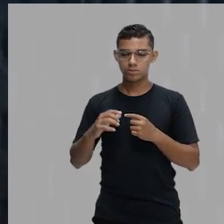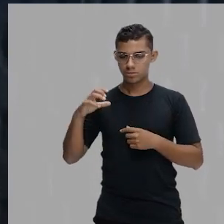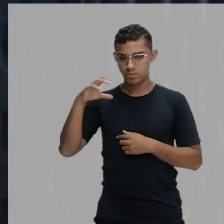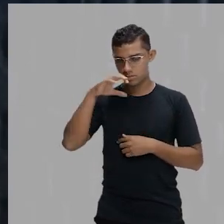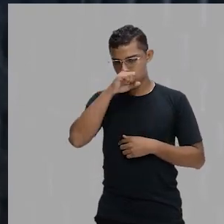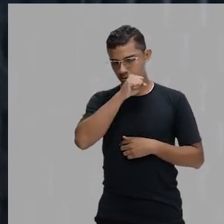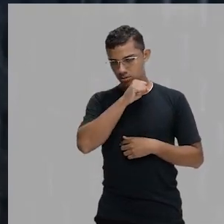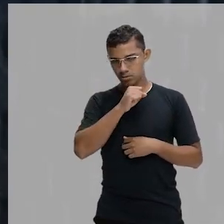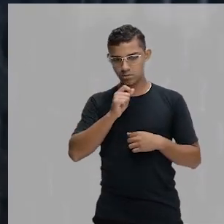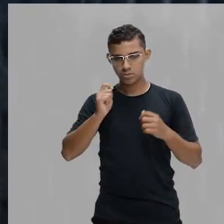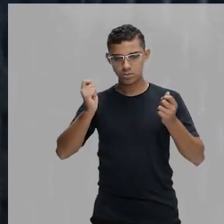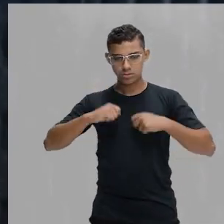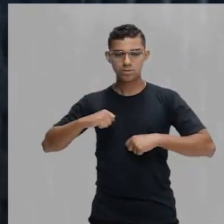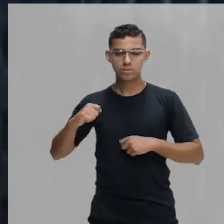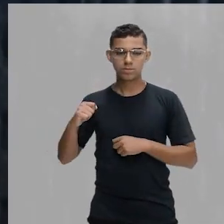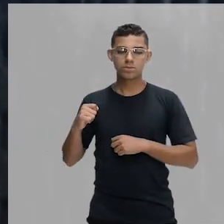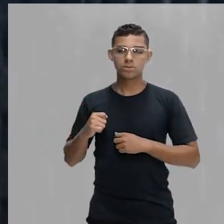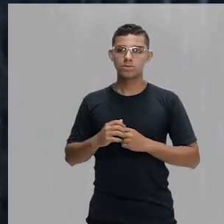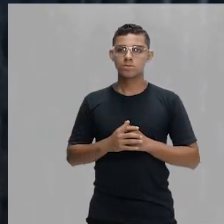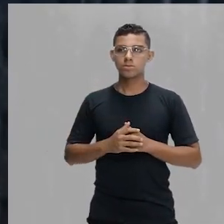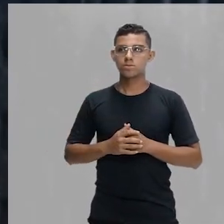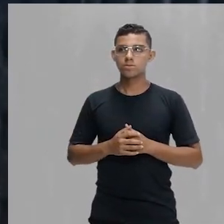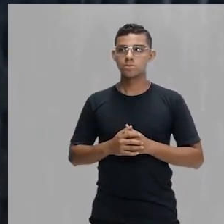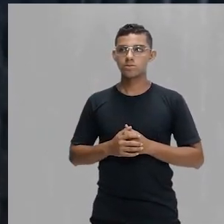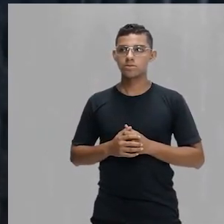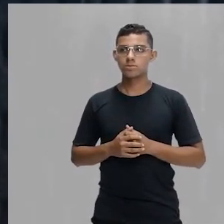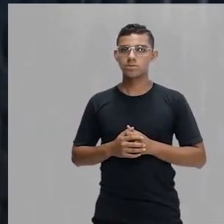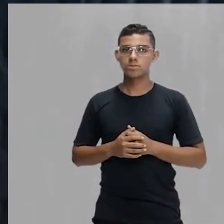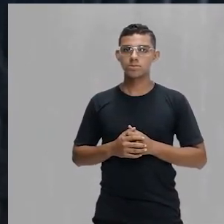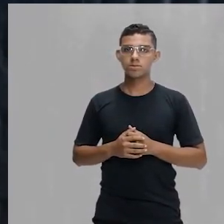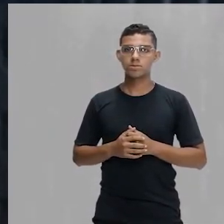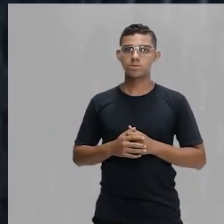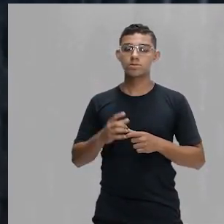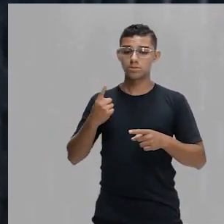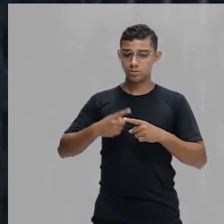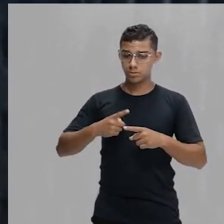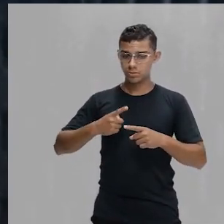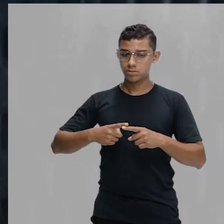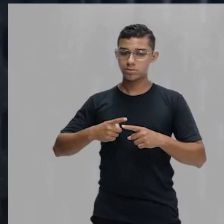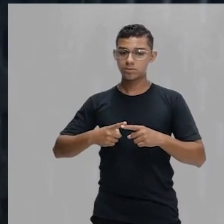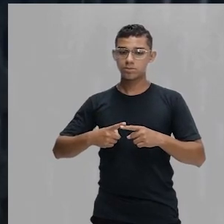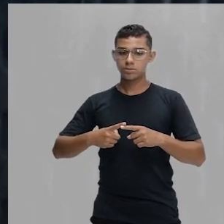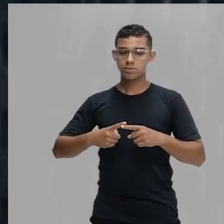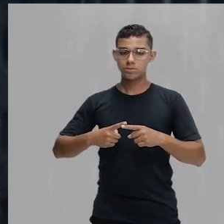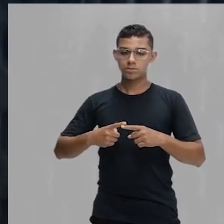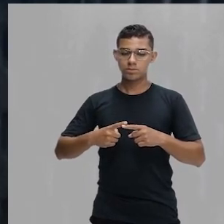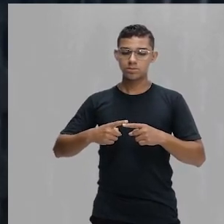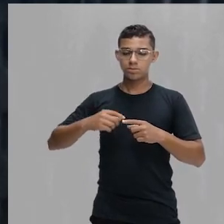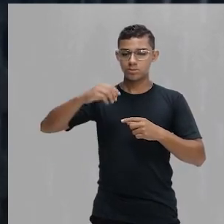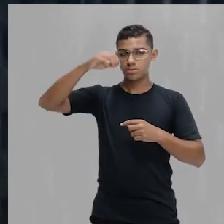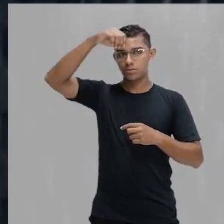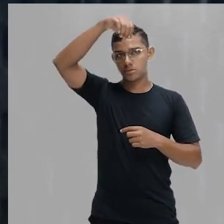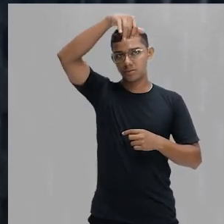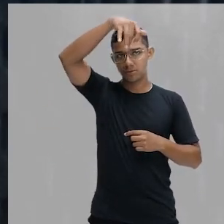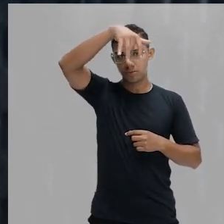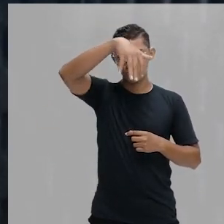aceleração, ela só consegue aumentar justamente por conta desta queda, por conta da queda da